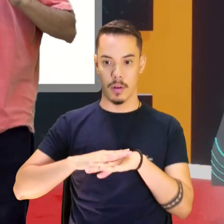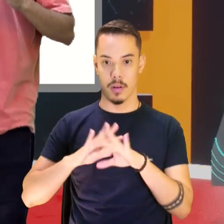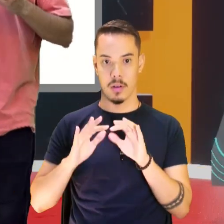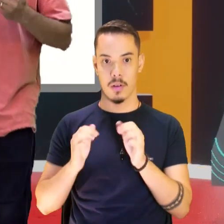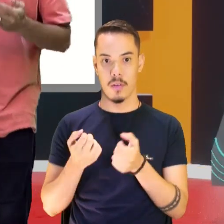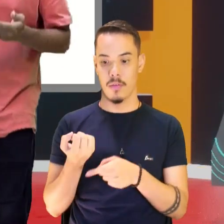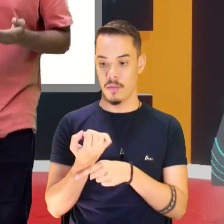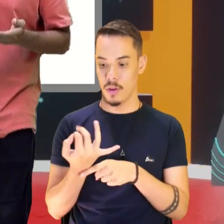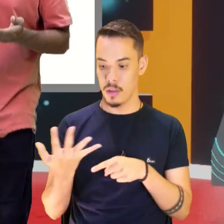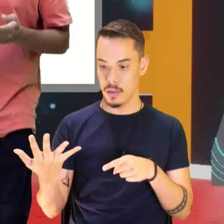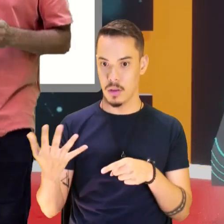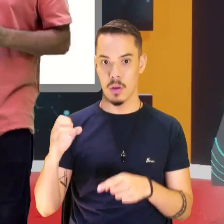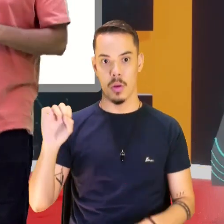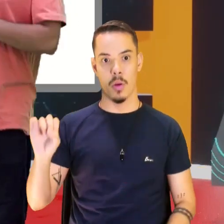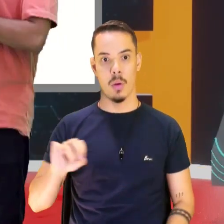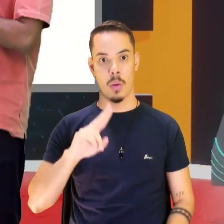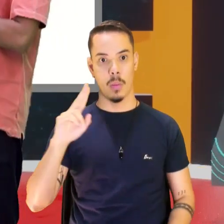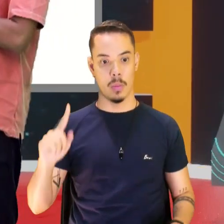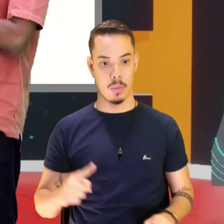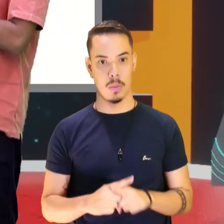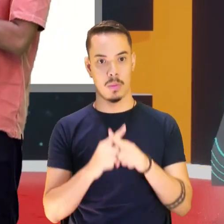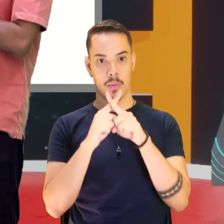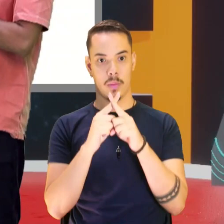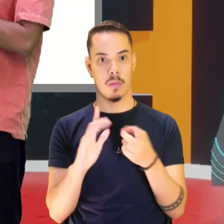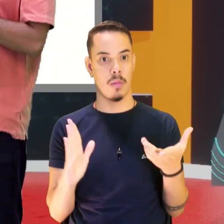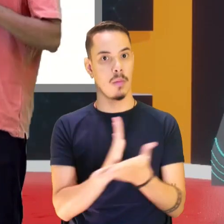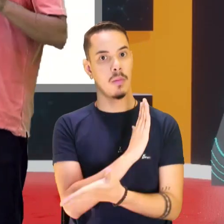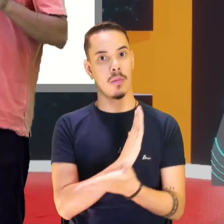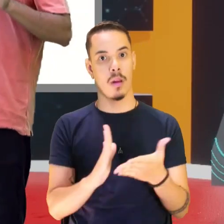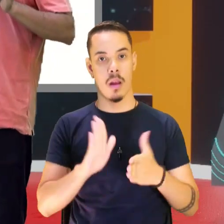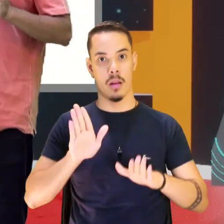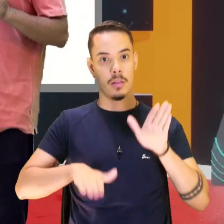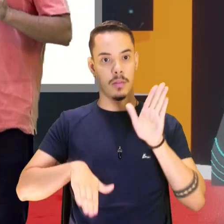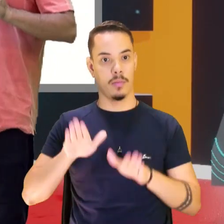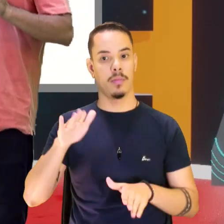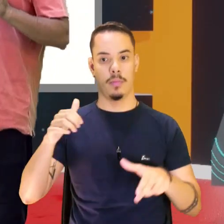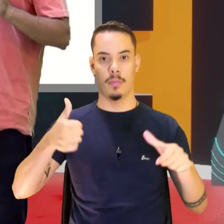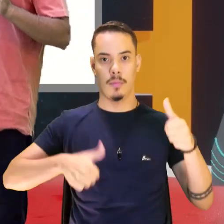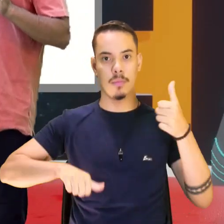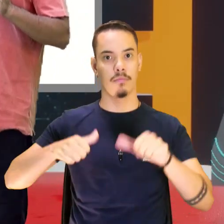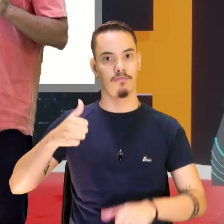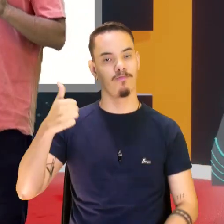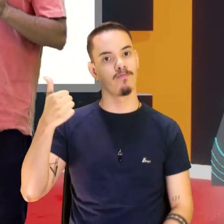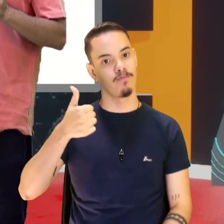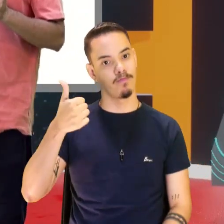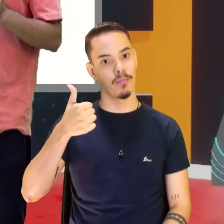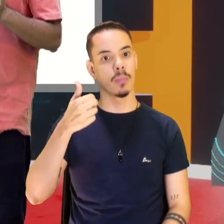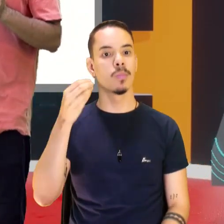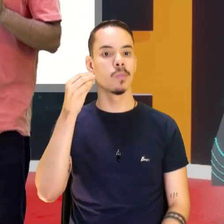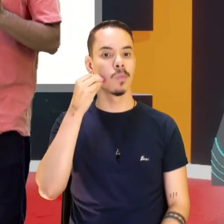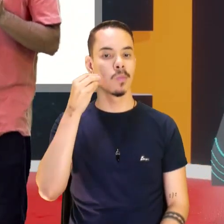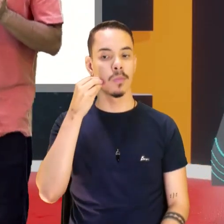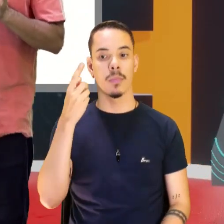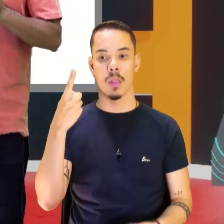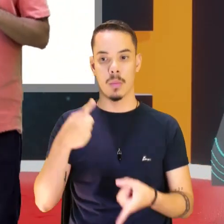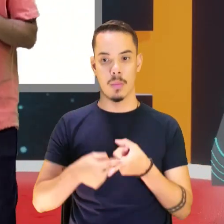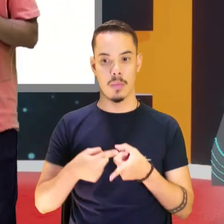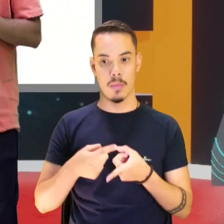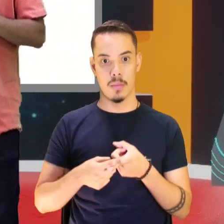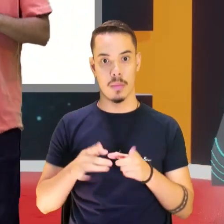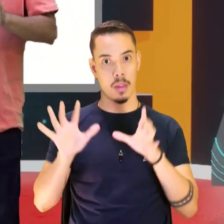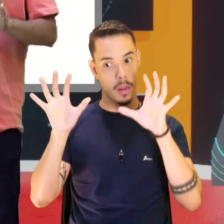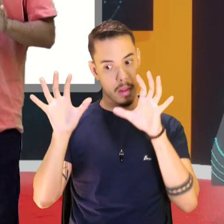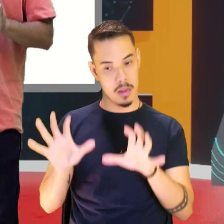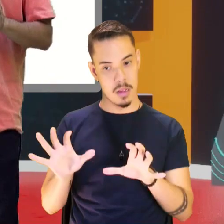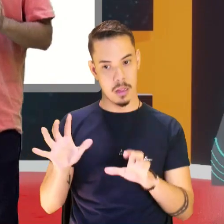você multiplica analisa. Cruzado. Não, mas antes algumas vezes, né? Tem que analisar primeiro. Porque aí é nessa hora